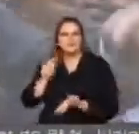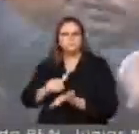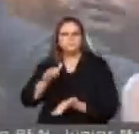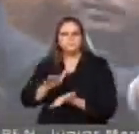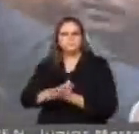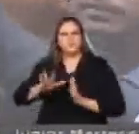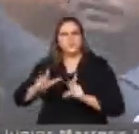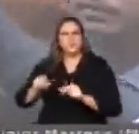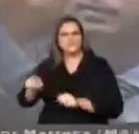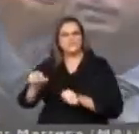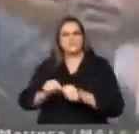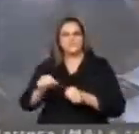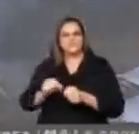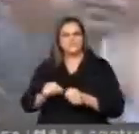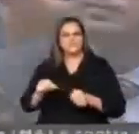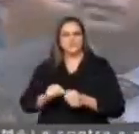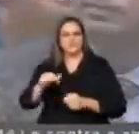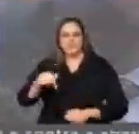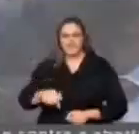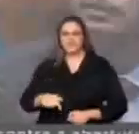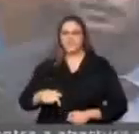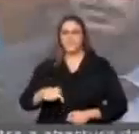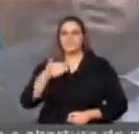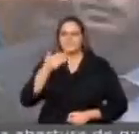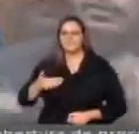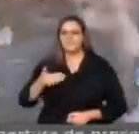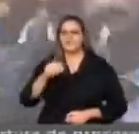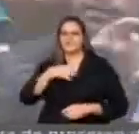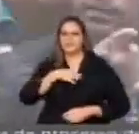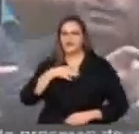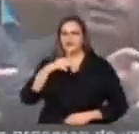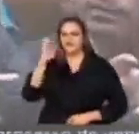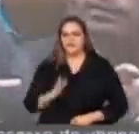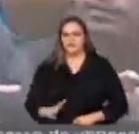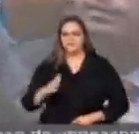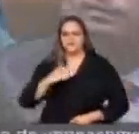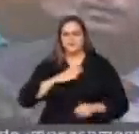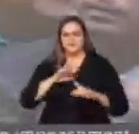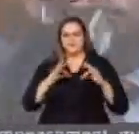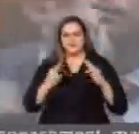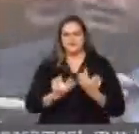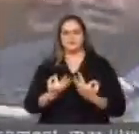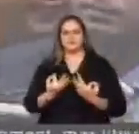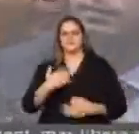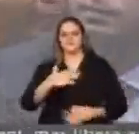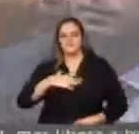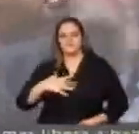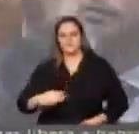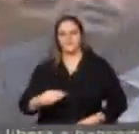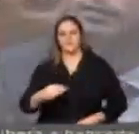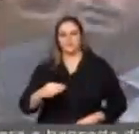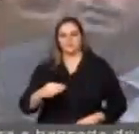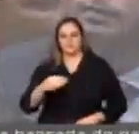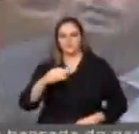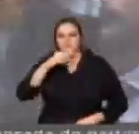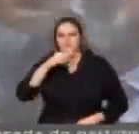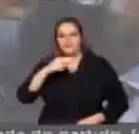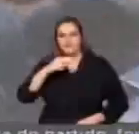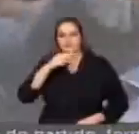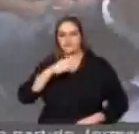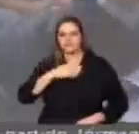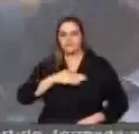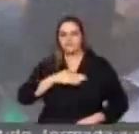estou votando aqui pela Bahia, pelo Brasil, por minha família, por meus filhos, por meus netos,